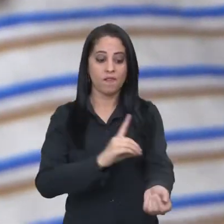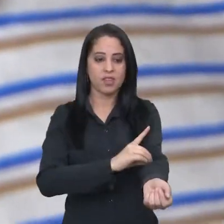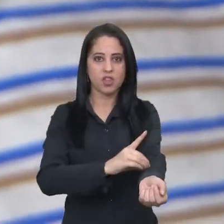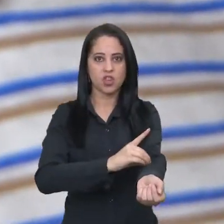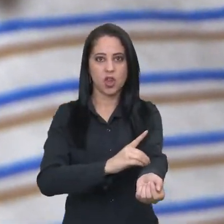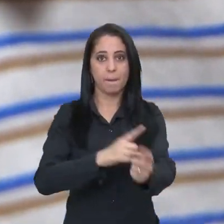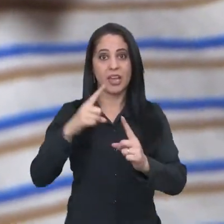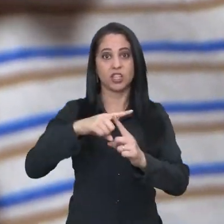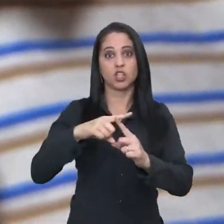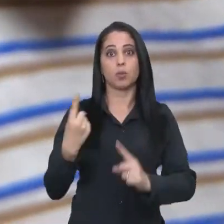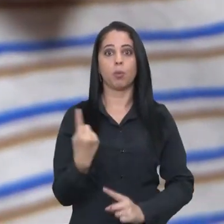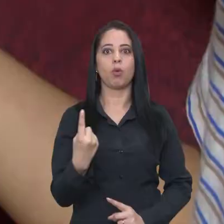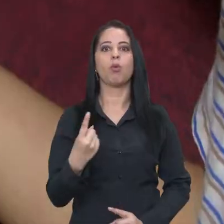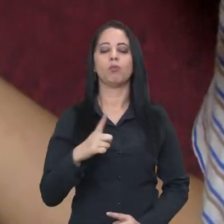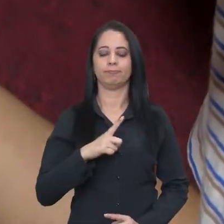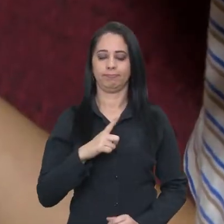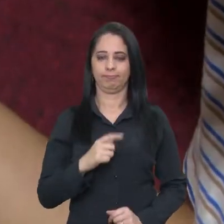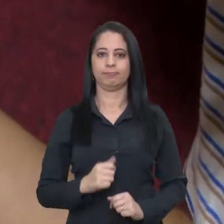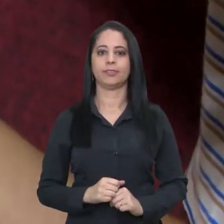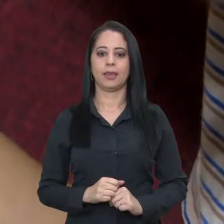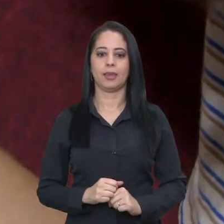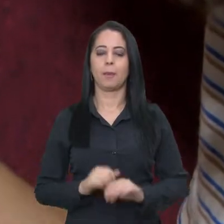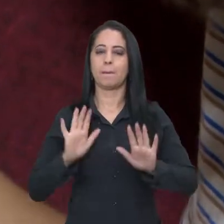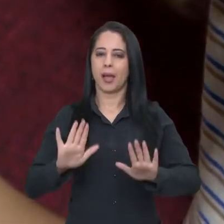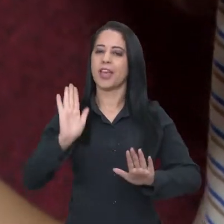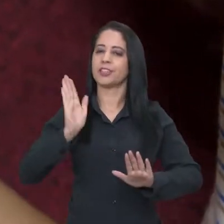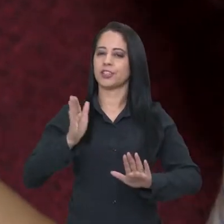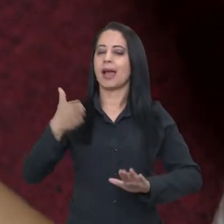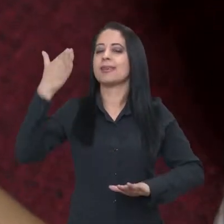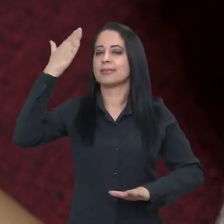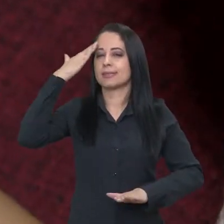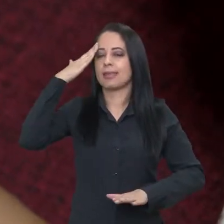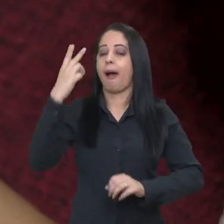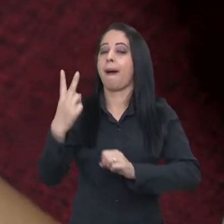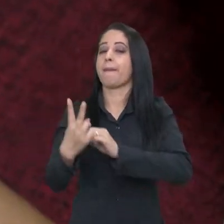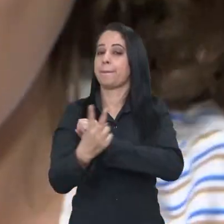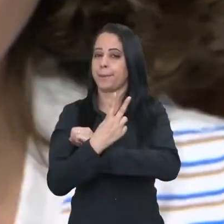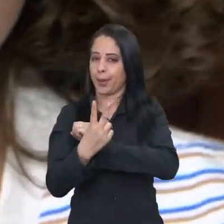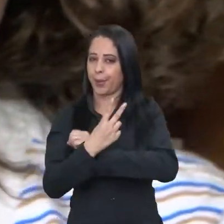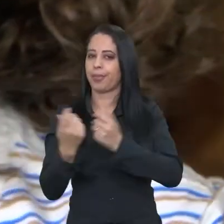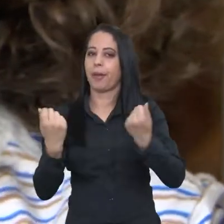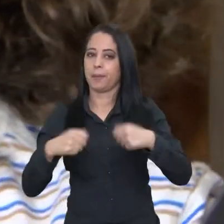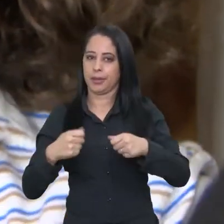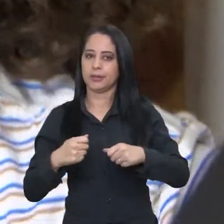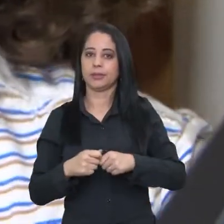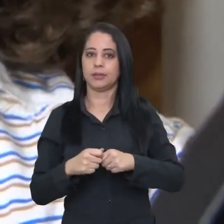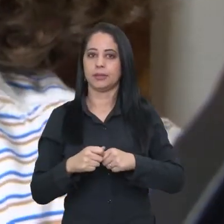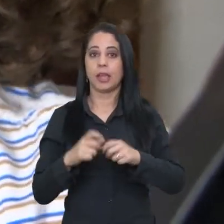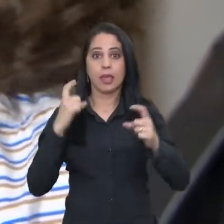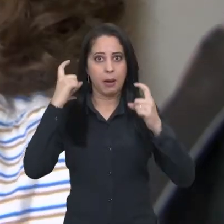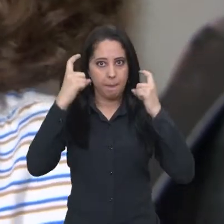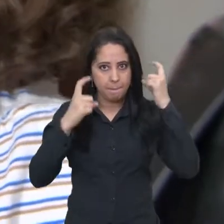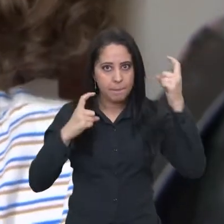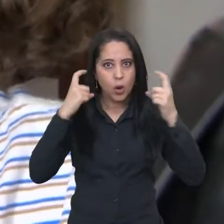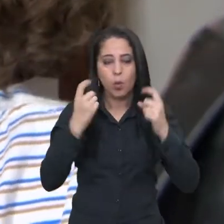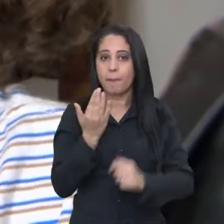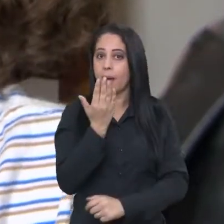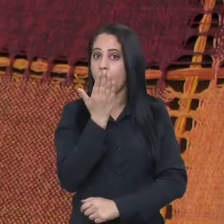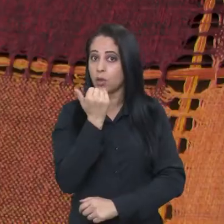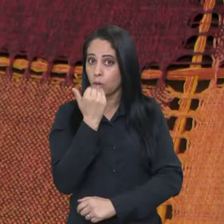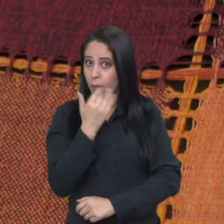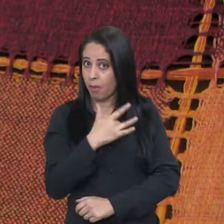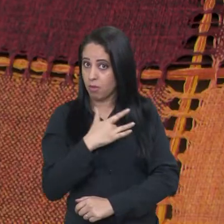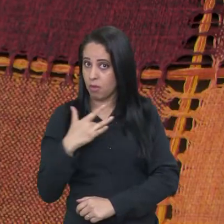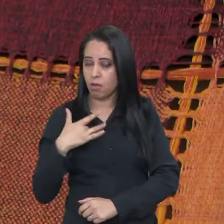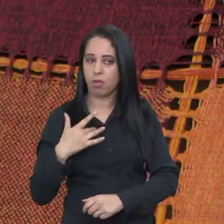1. Apesar da pouca idade, ele já tem consciência dos cuidados necessários e se preocupa em monitorar a alimentação.